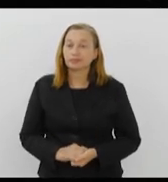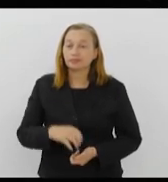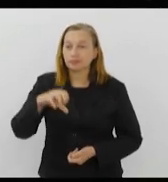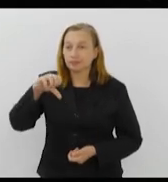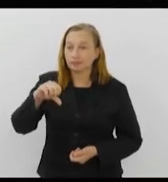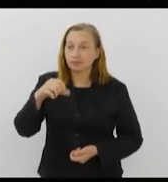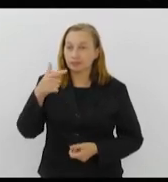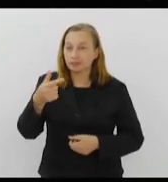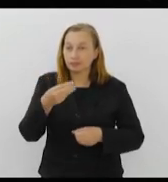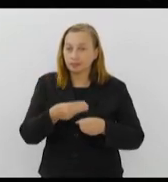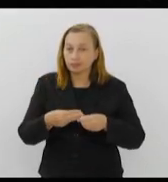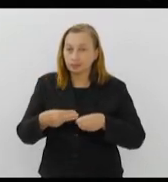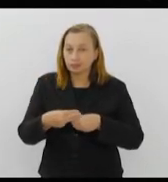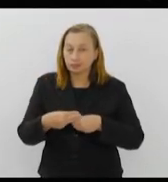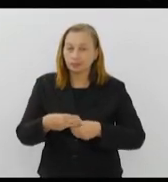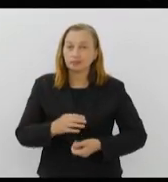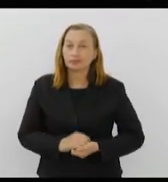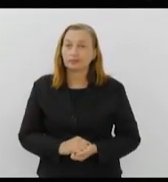92 municípios